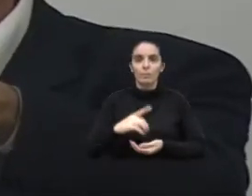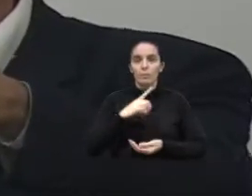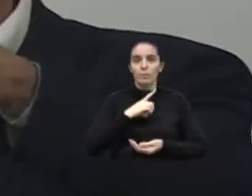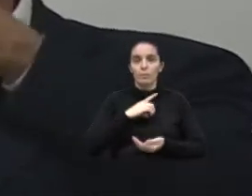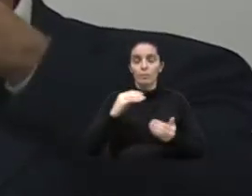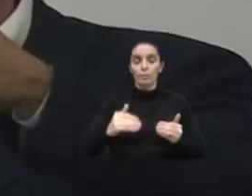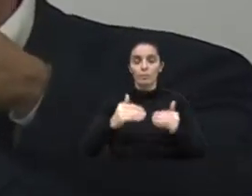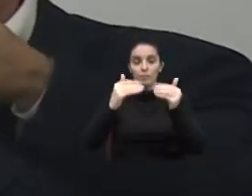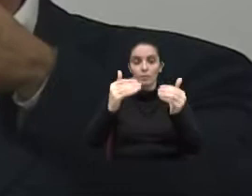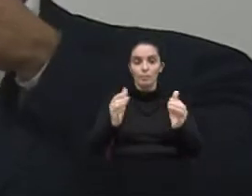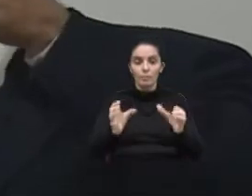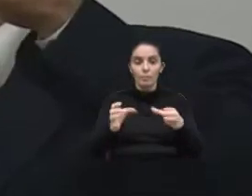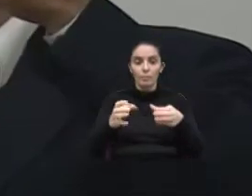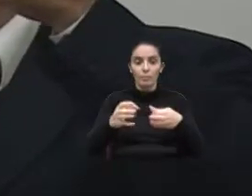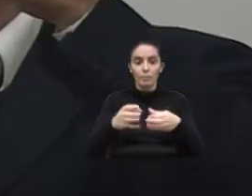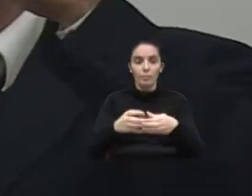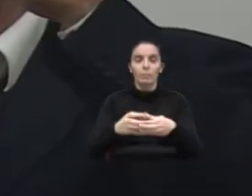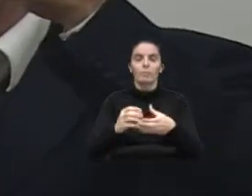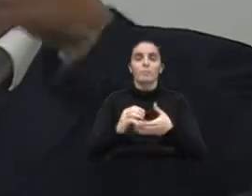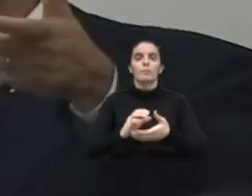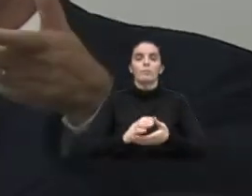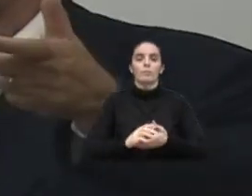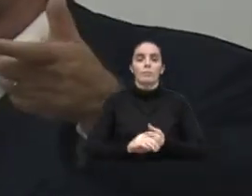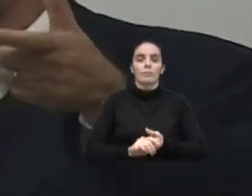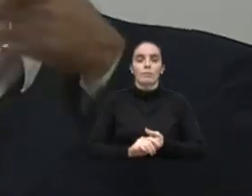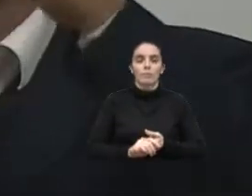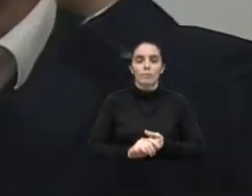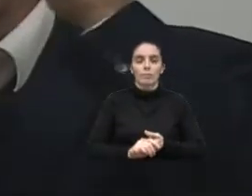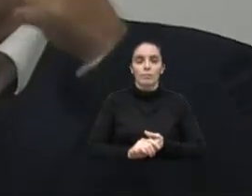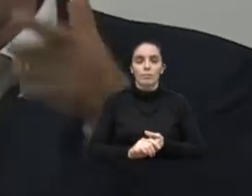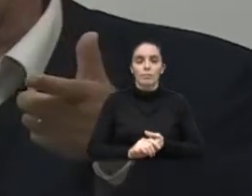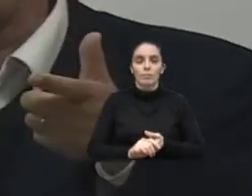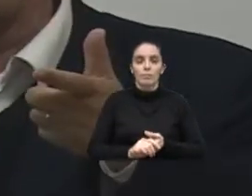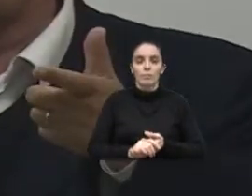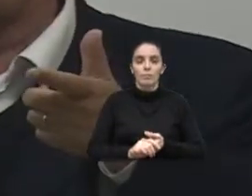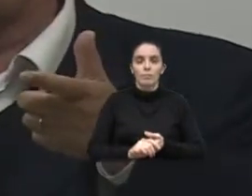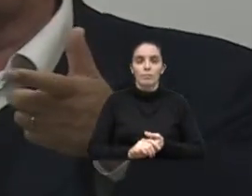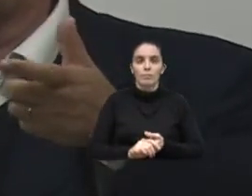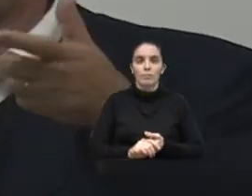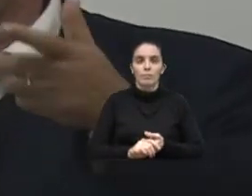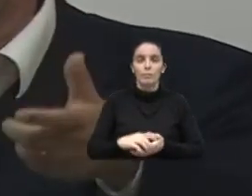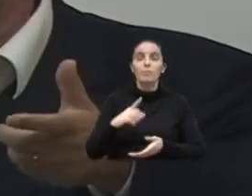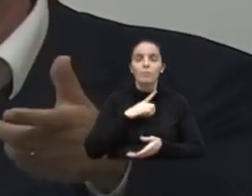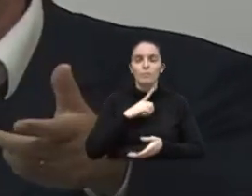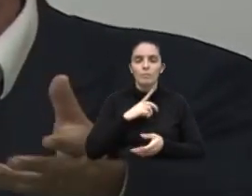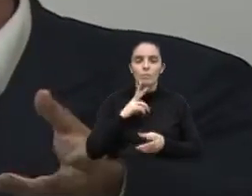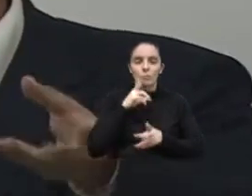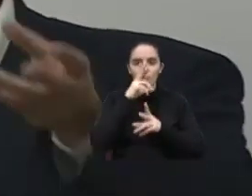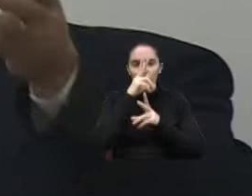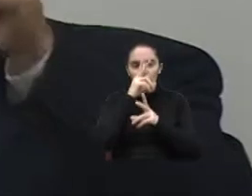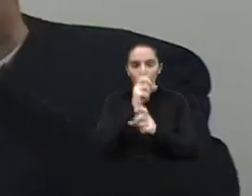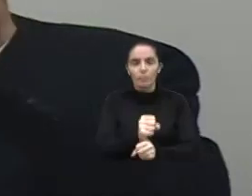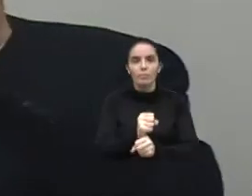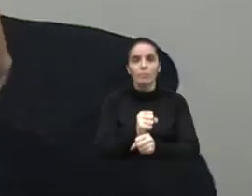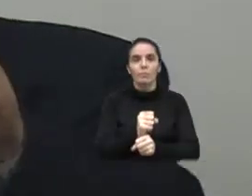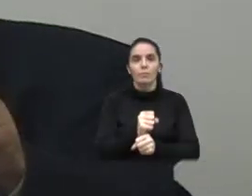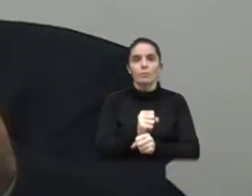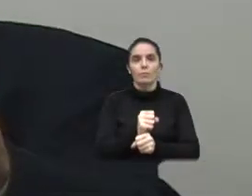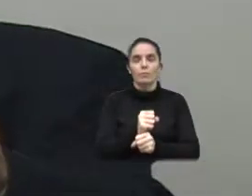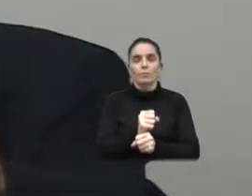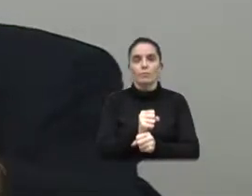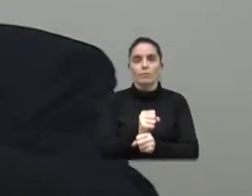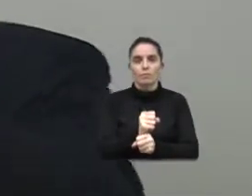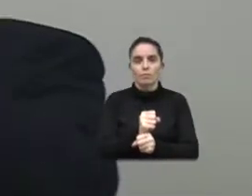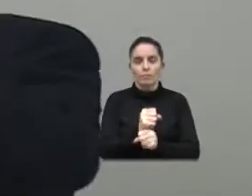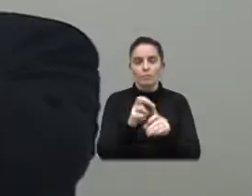parlamentar que terá esta responsabilidade, essa força de poder ser o